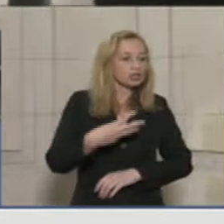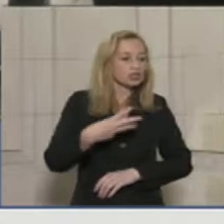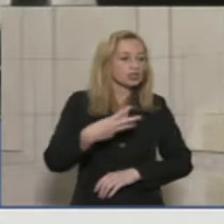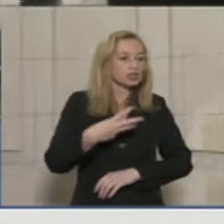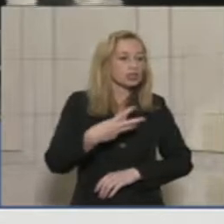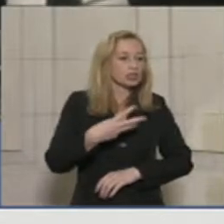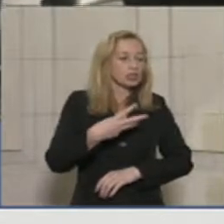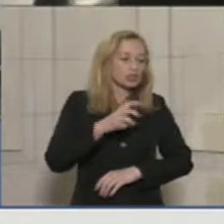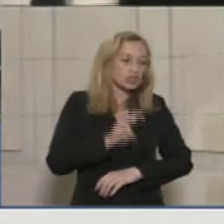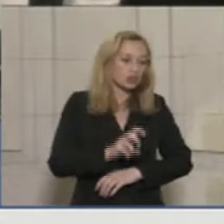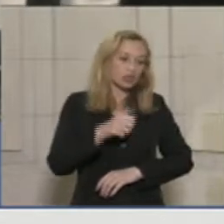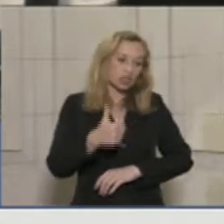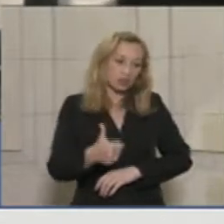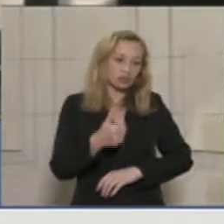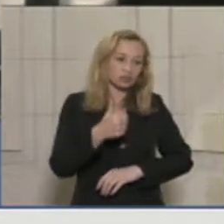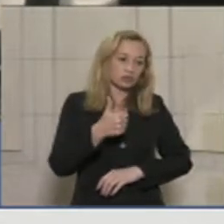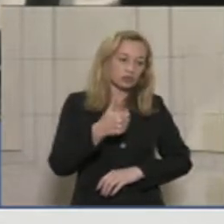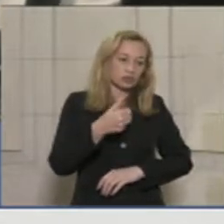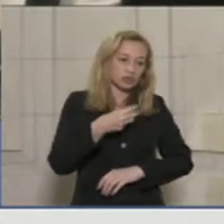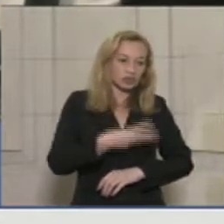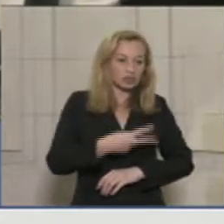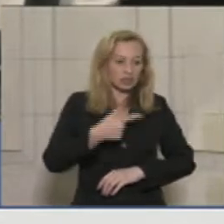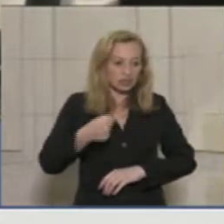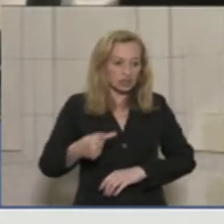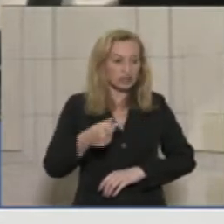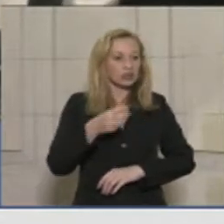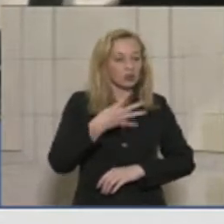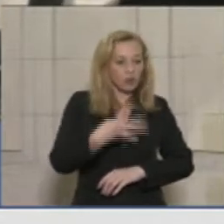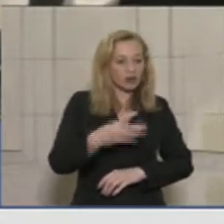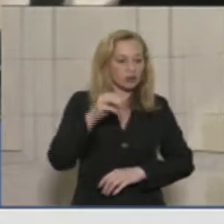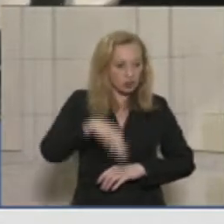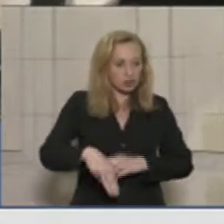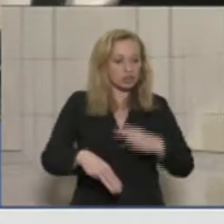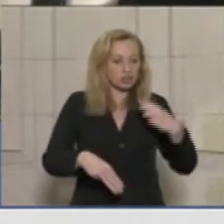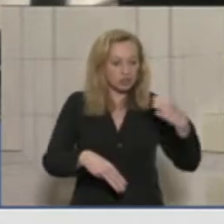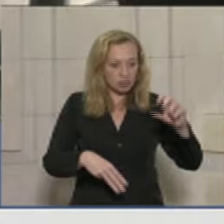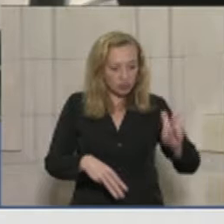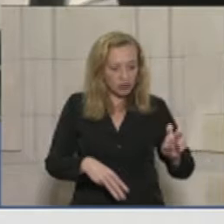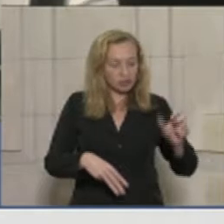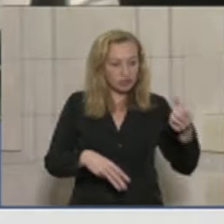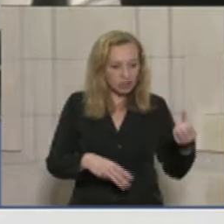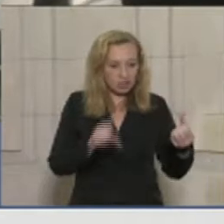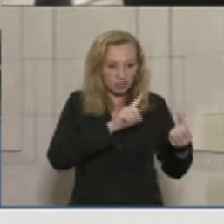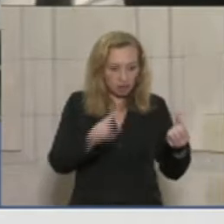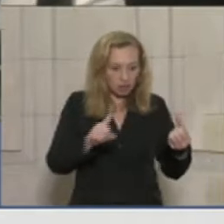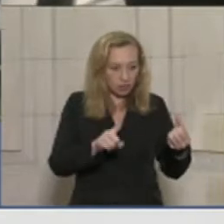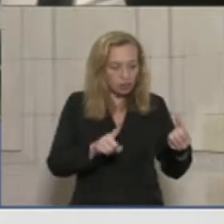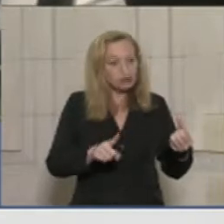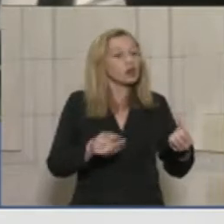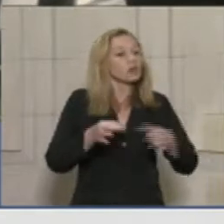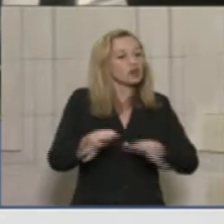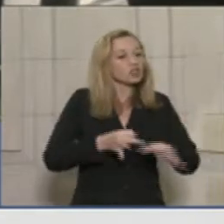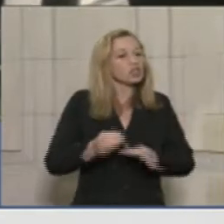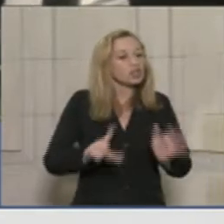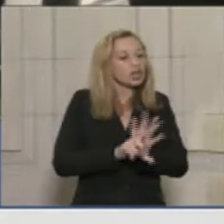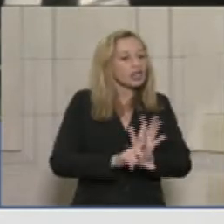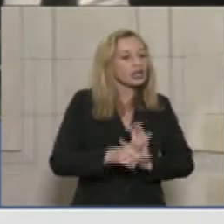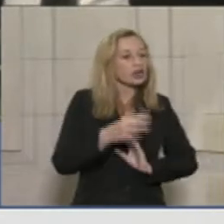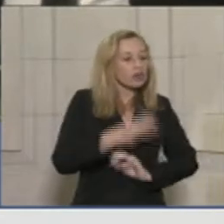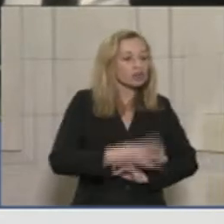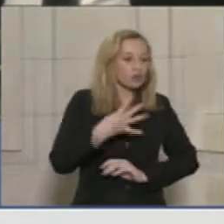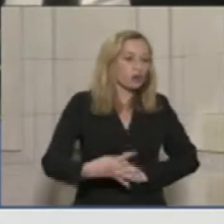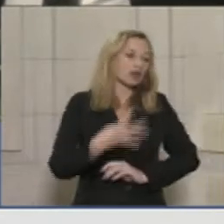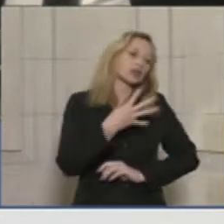3157. 4 sim e 56 não. Projeto de lei 3644, 4